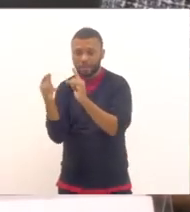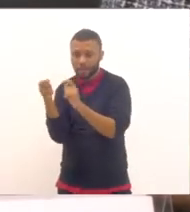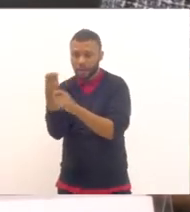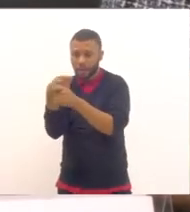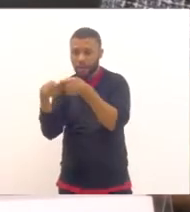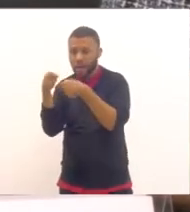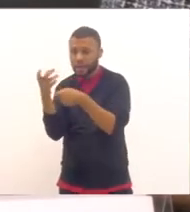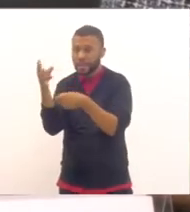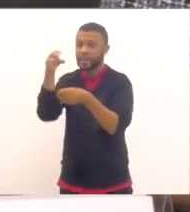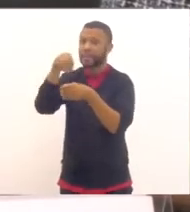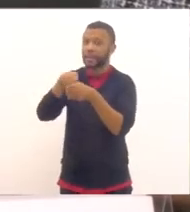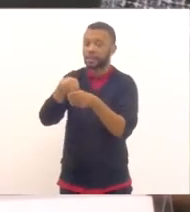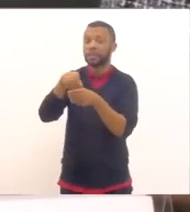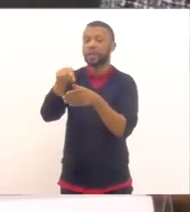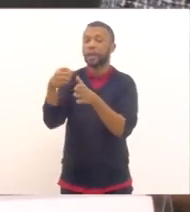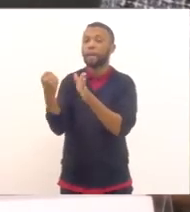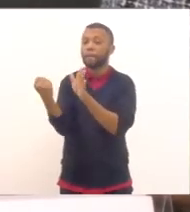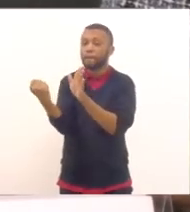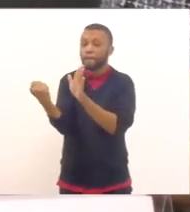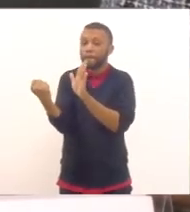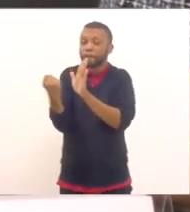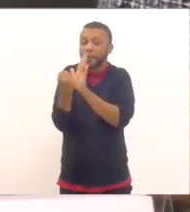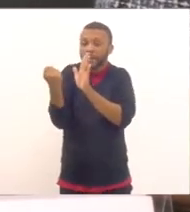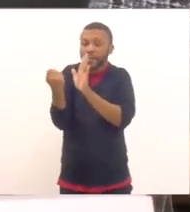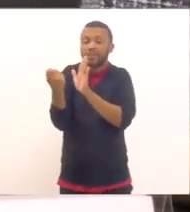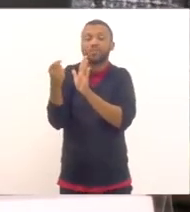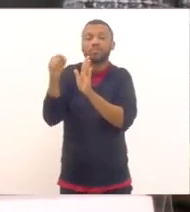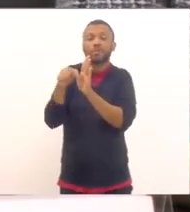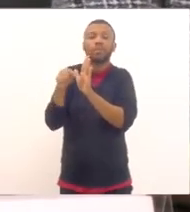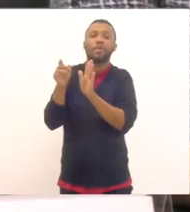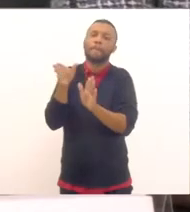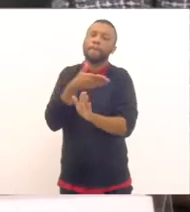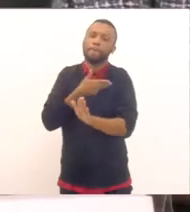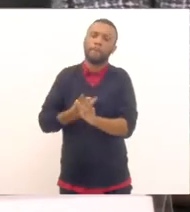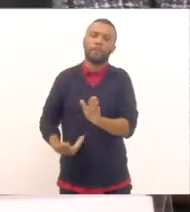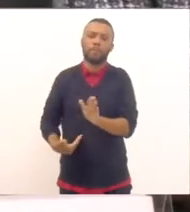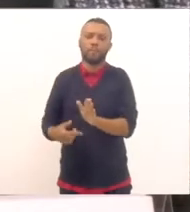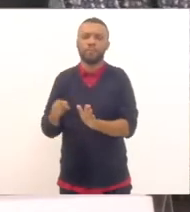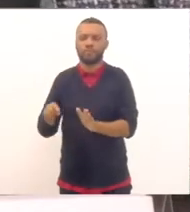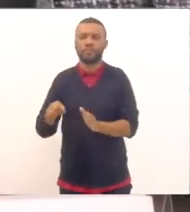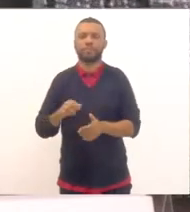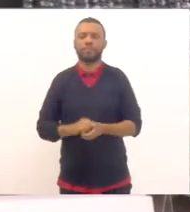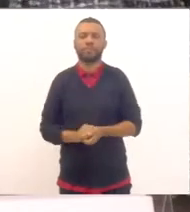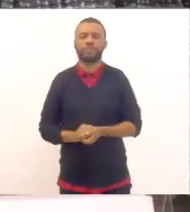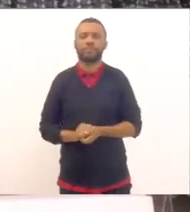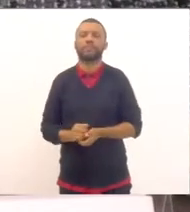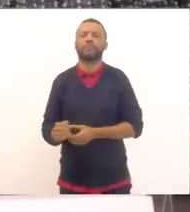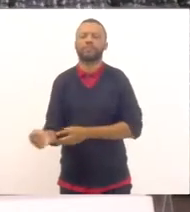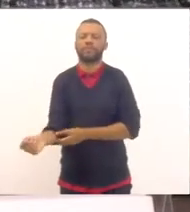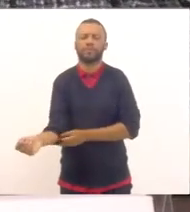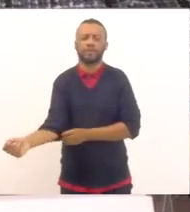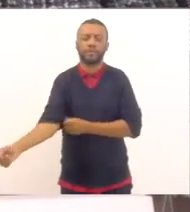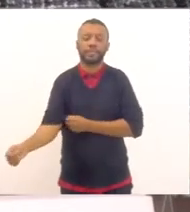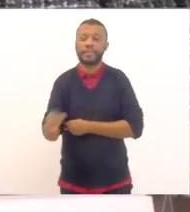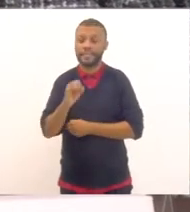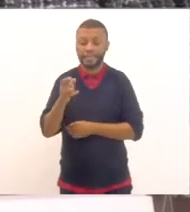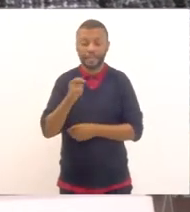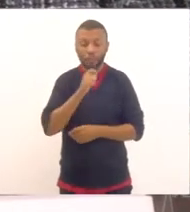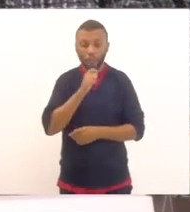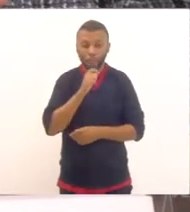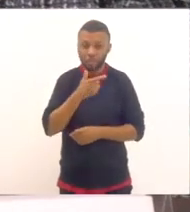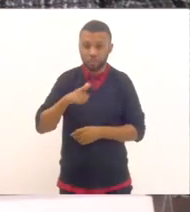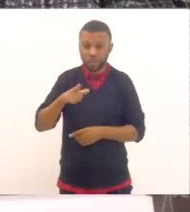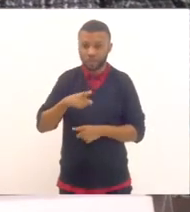patrimônio público é uma estica dentro do patrimônio público e que se não reprimida